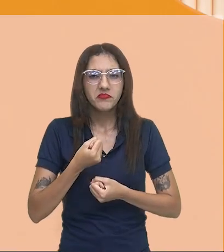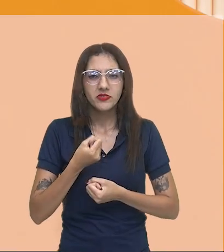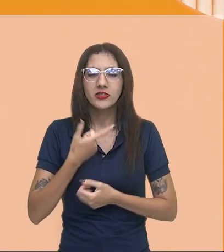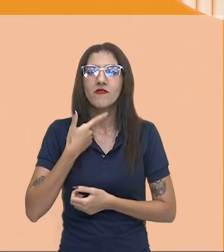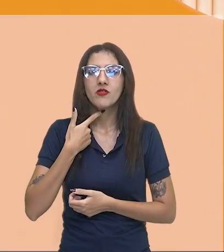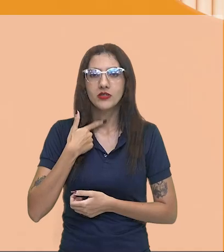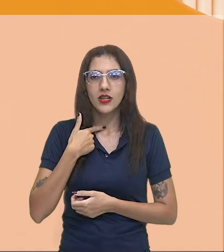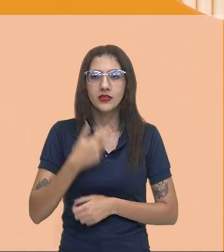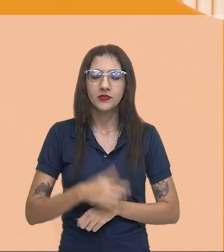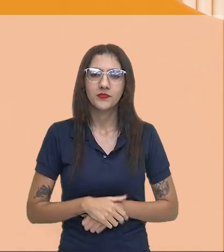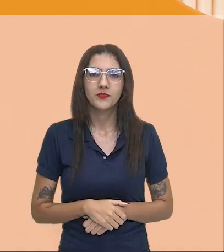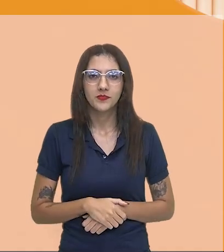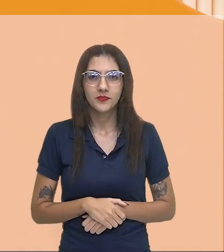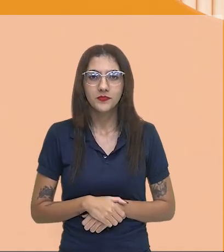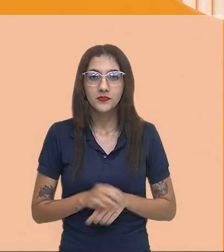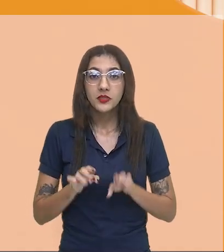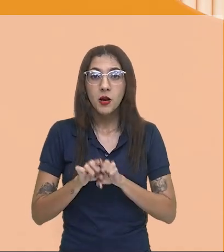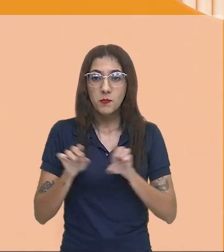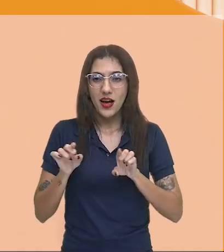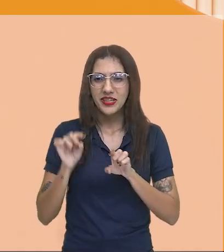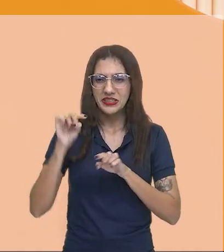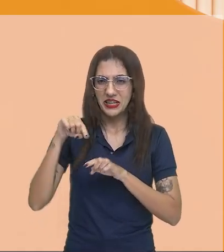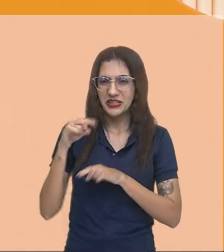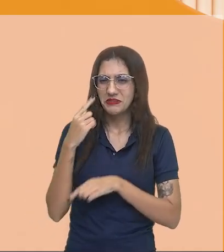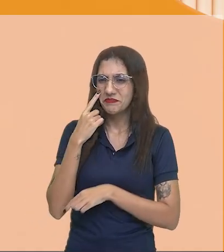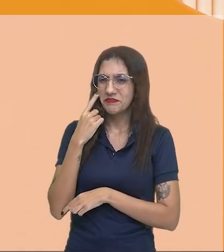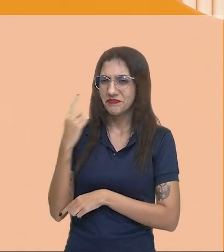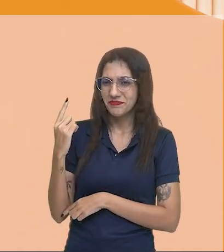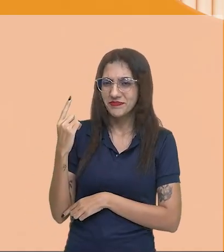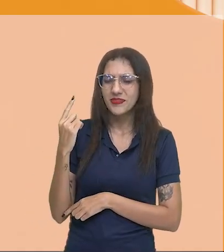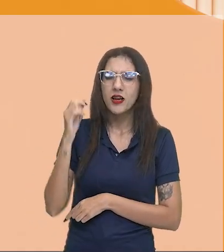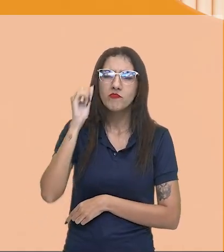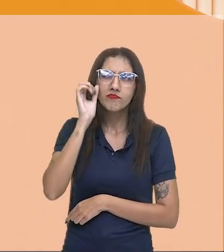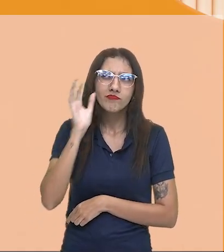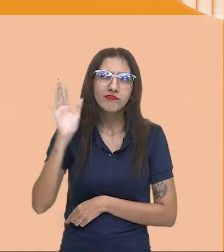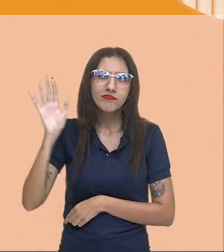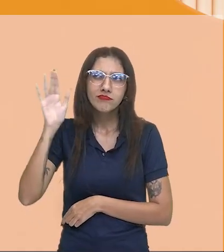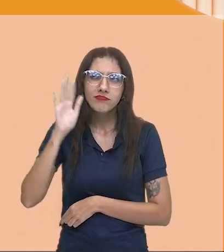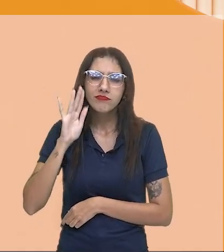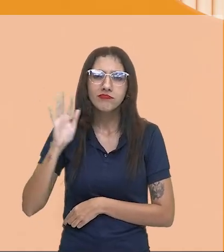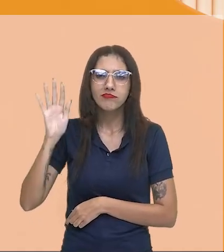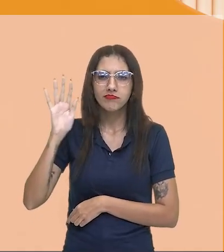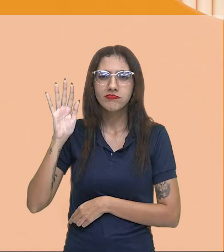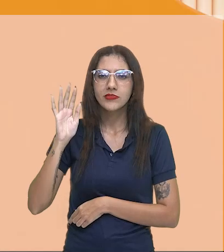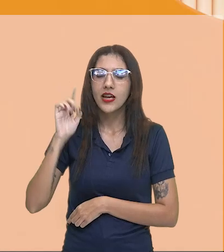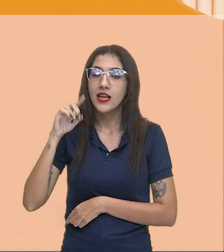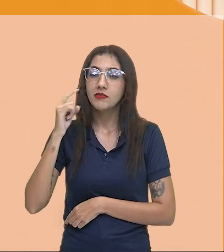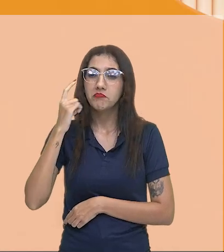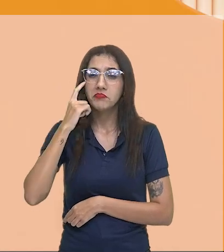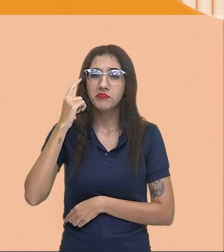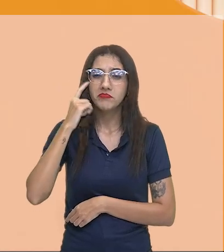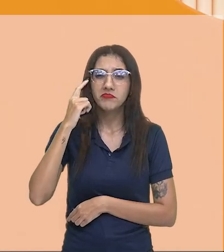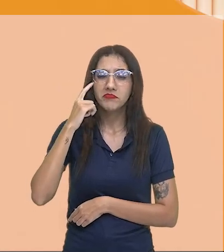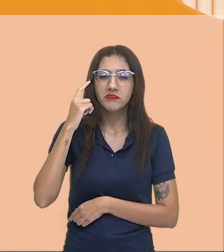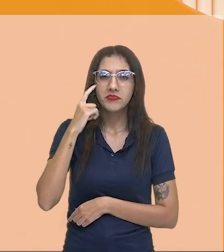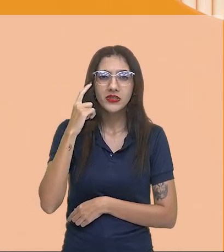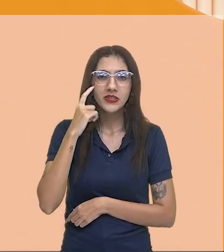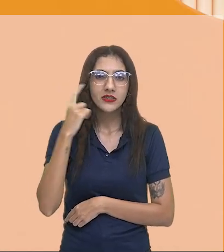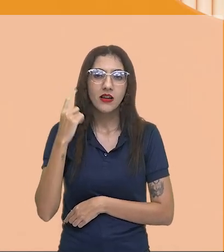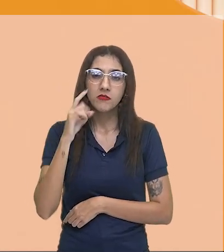sabem, mas este automóvel que o Durkheim aí estava imaginando, com certeza ele foi pensado, ele